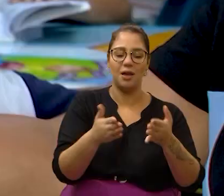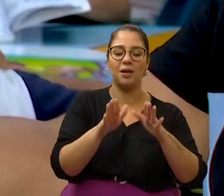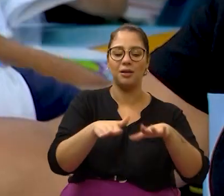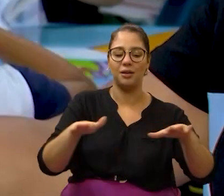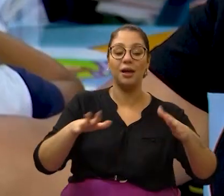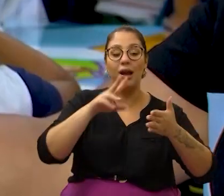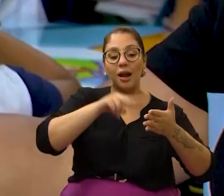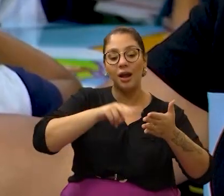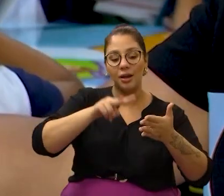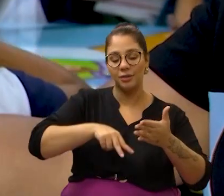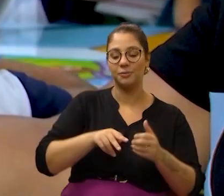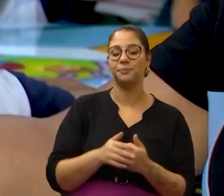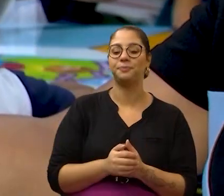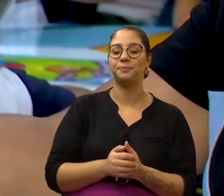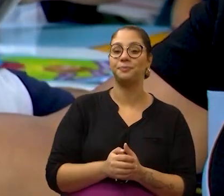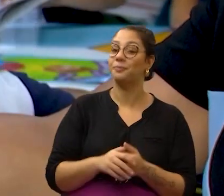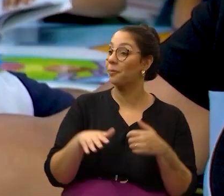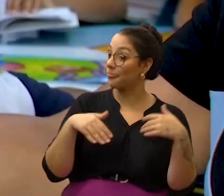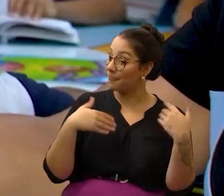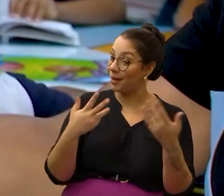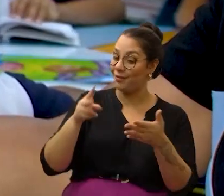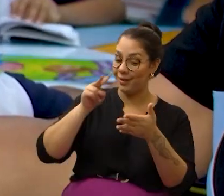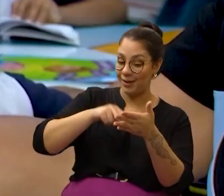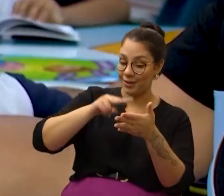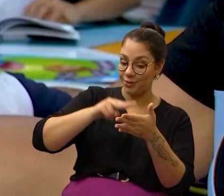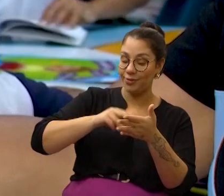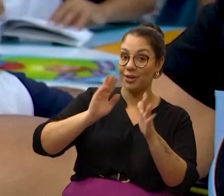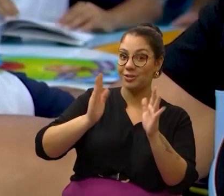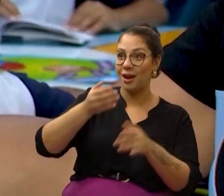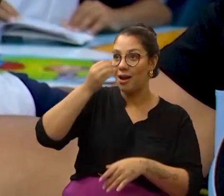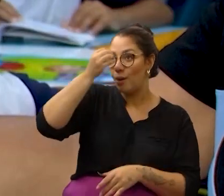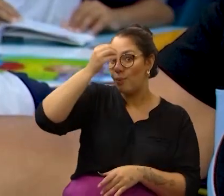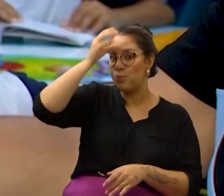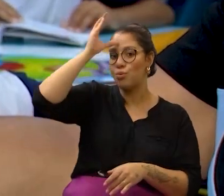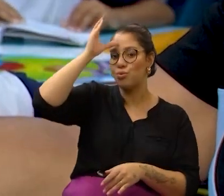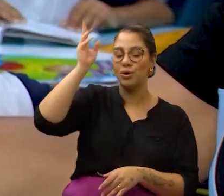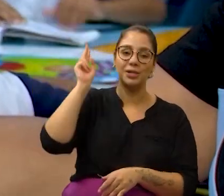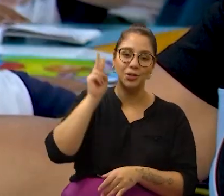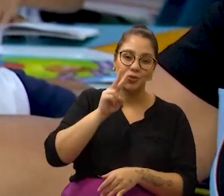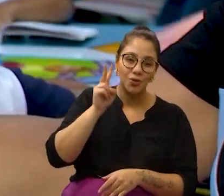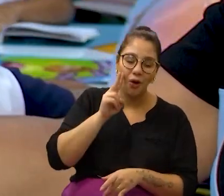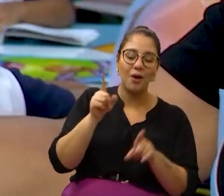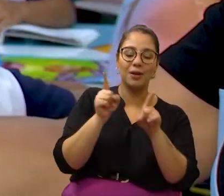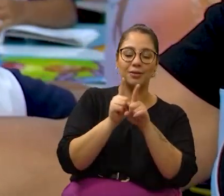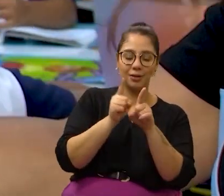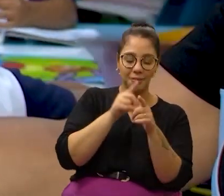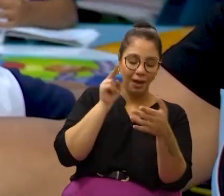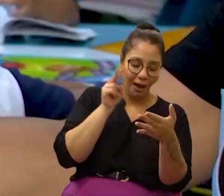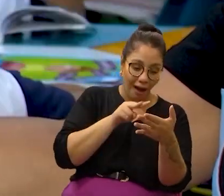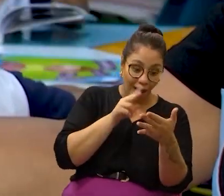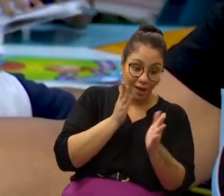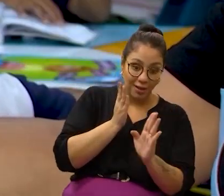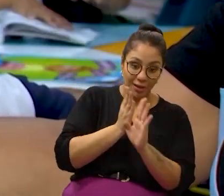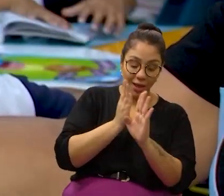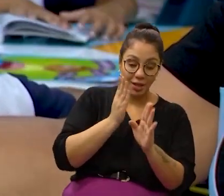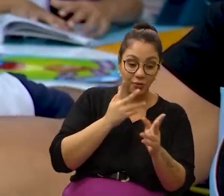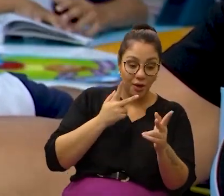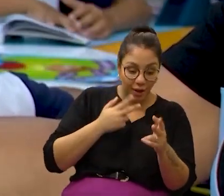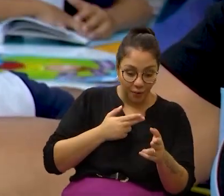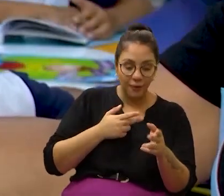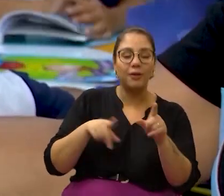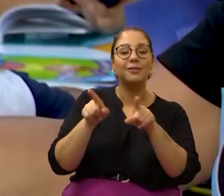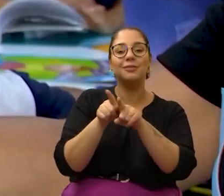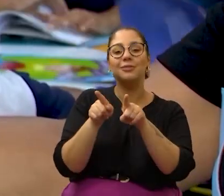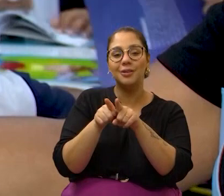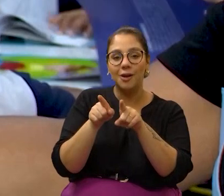proporciona. Bom, a leitura, ela traz um repertório para que os alunos conheçam várias histórias, se identifiquem com essas histórias. Esse